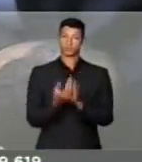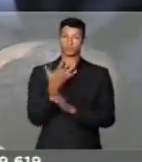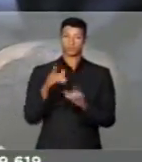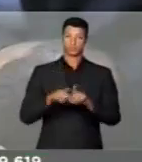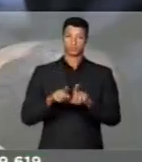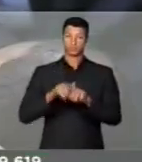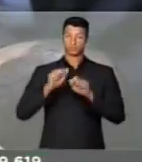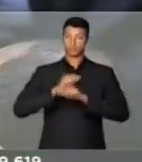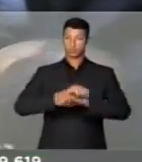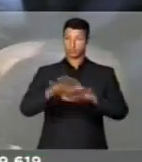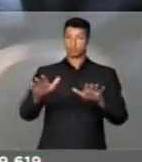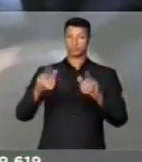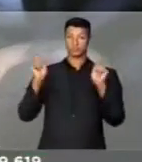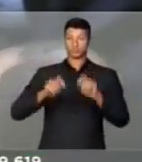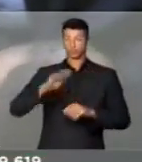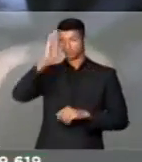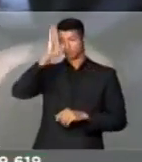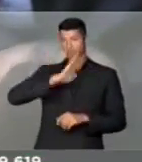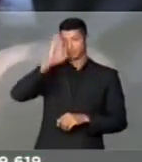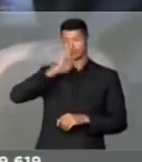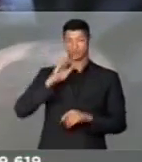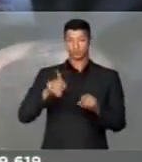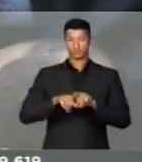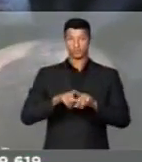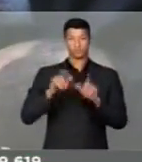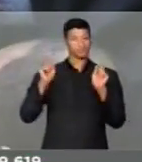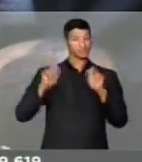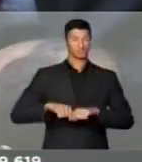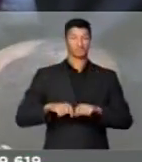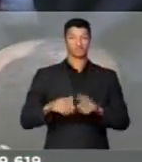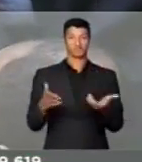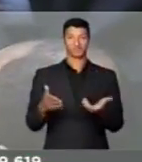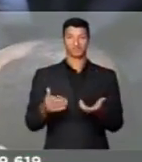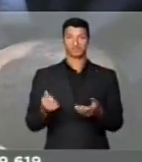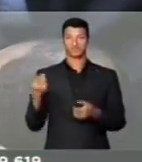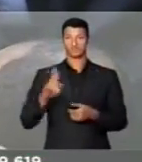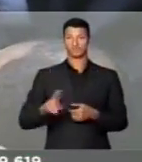produza e que a distribuição seja gratuita e não seja